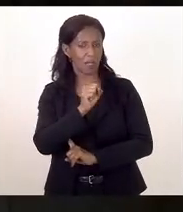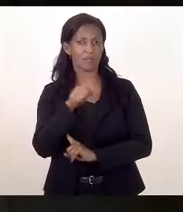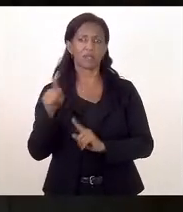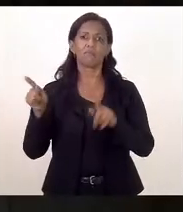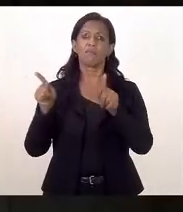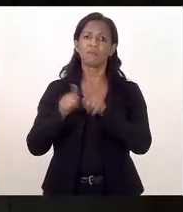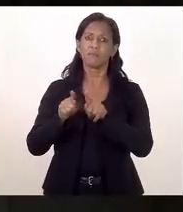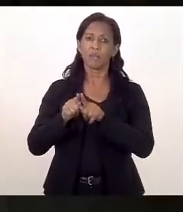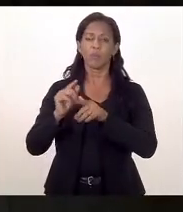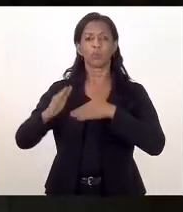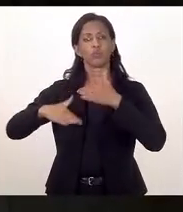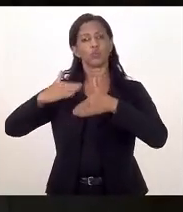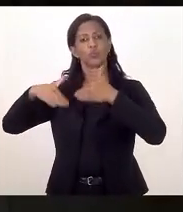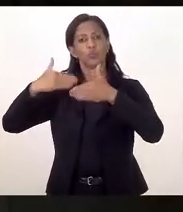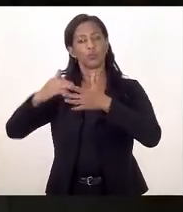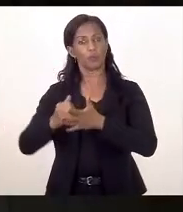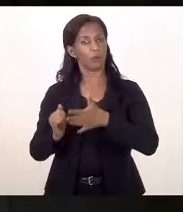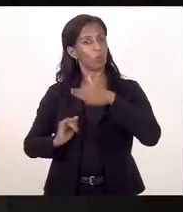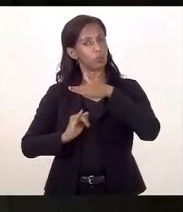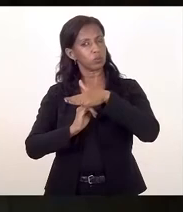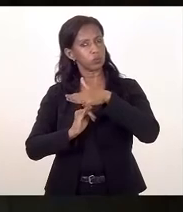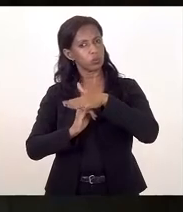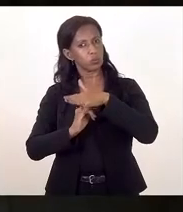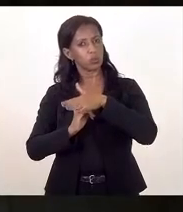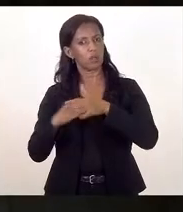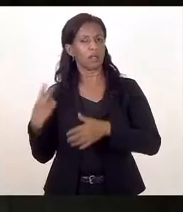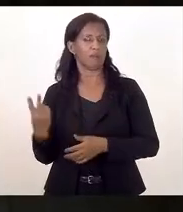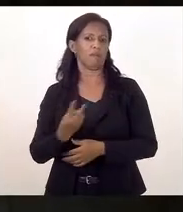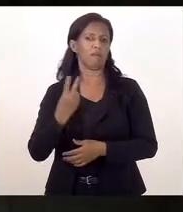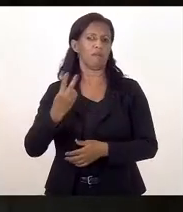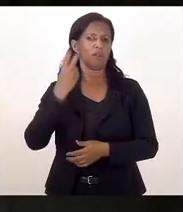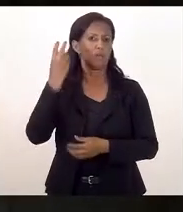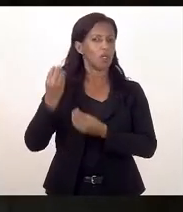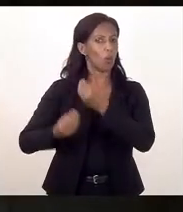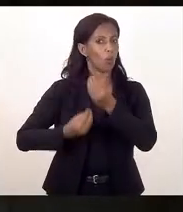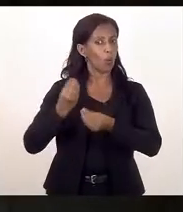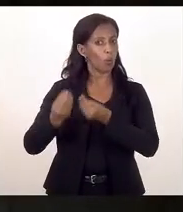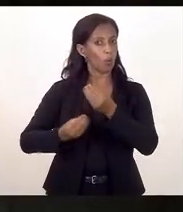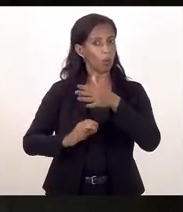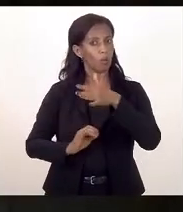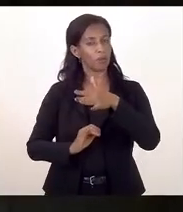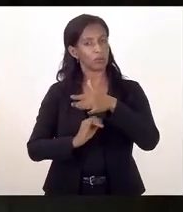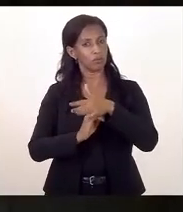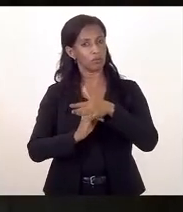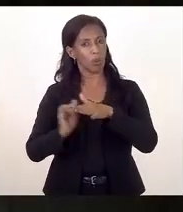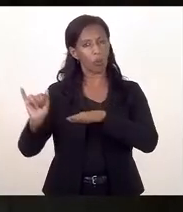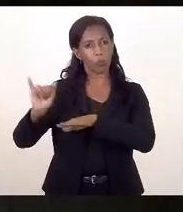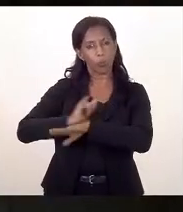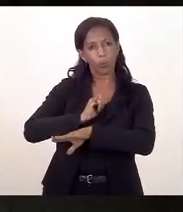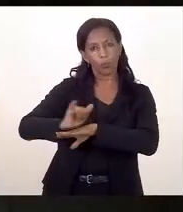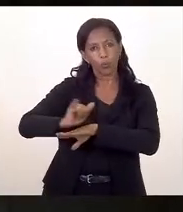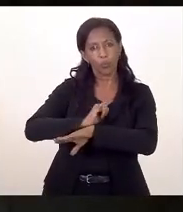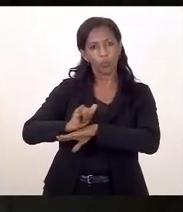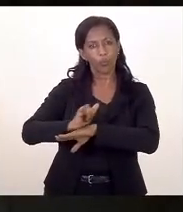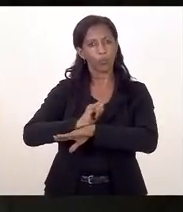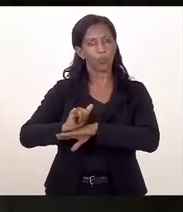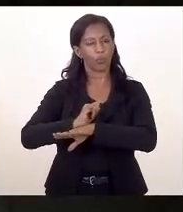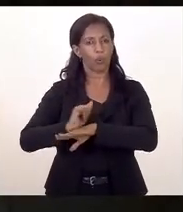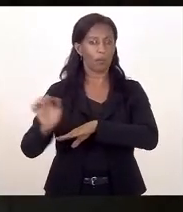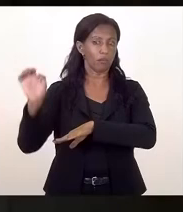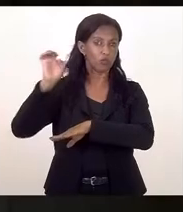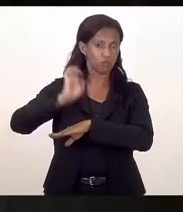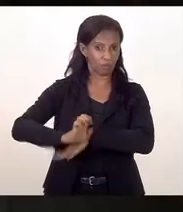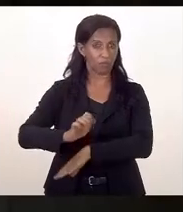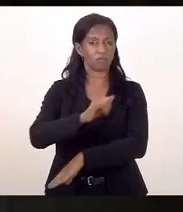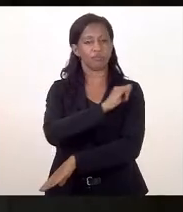também um desenvolvimento institucional que a valorize como uma instituição estratégica para o Estado